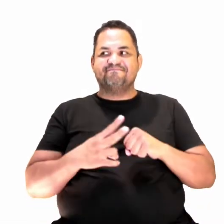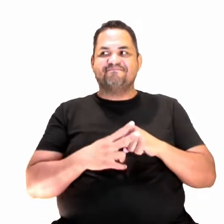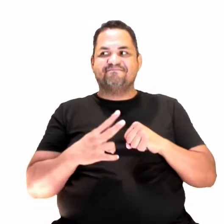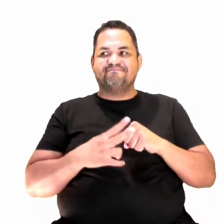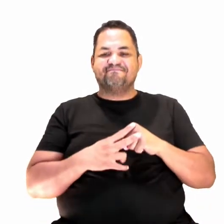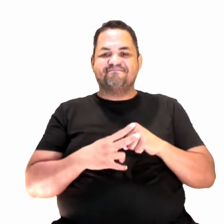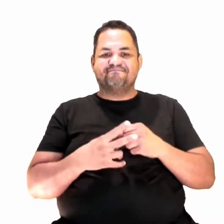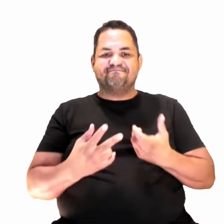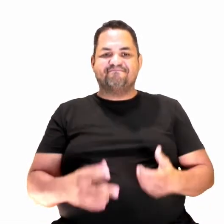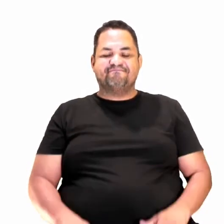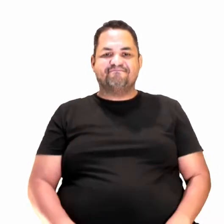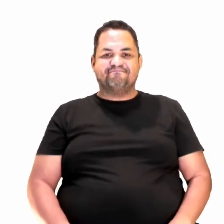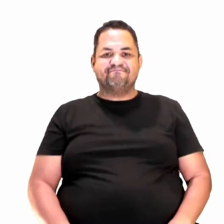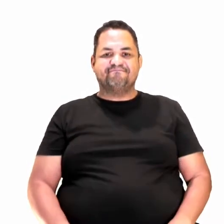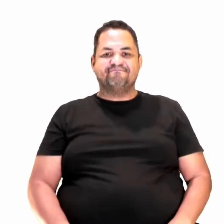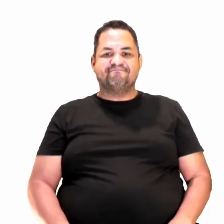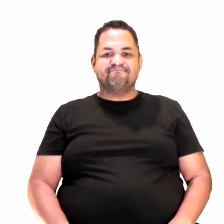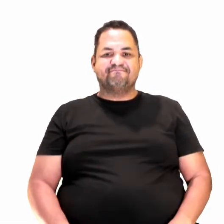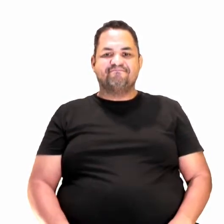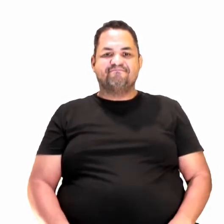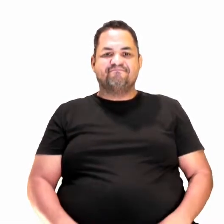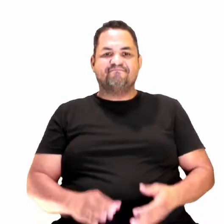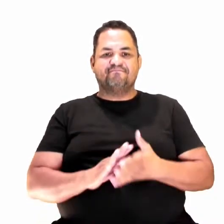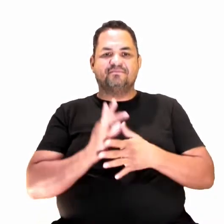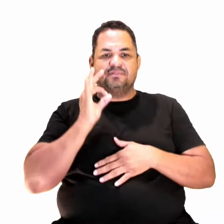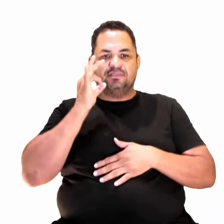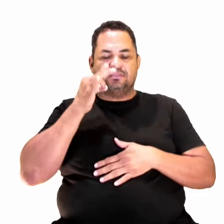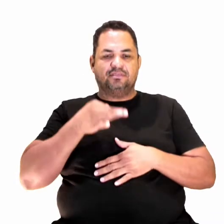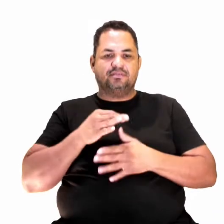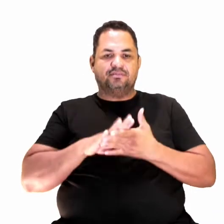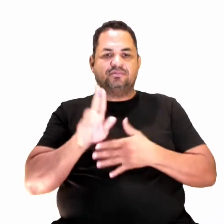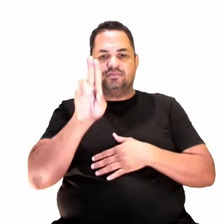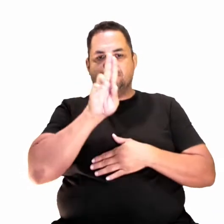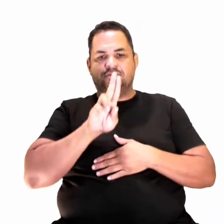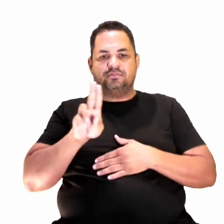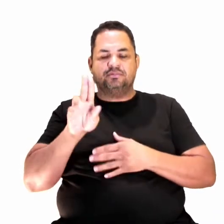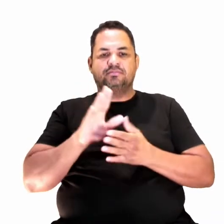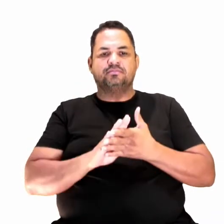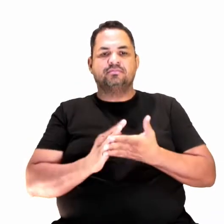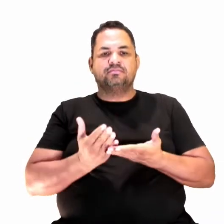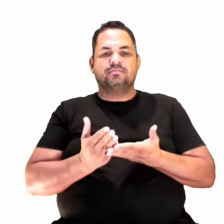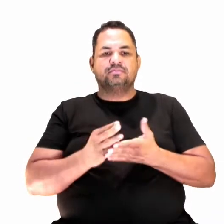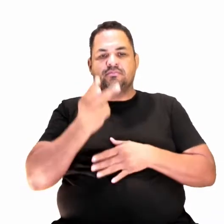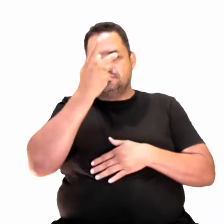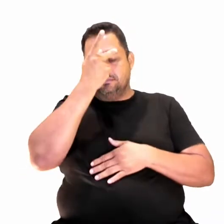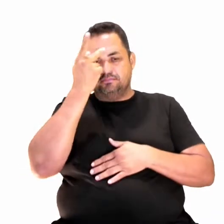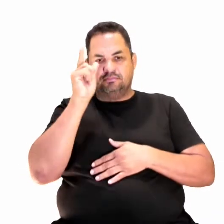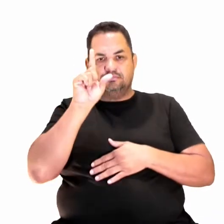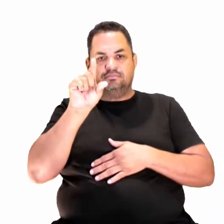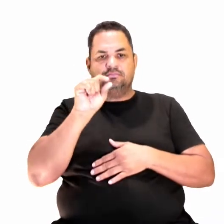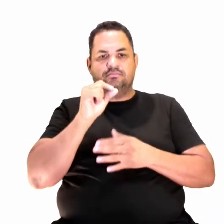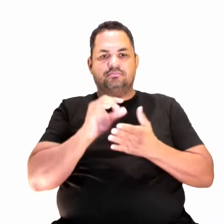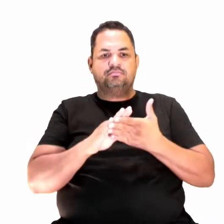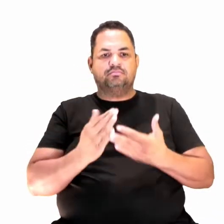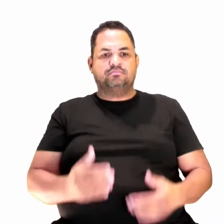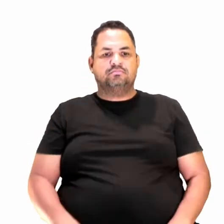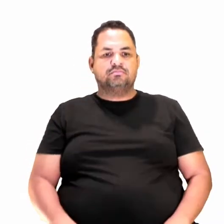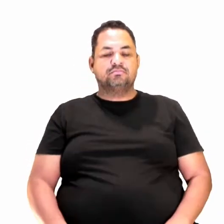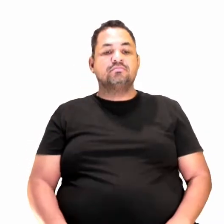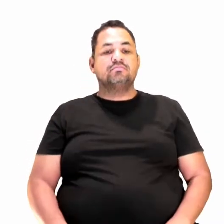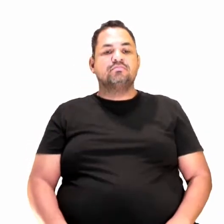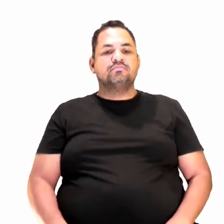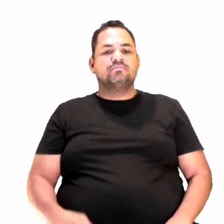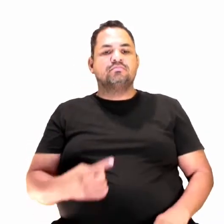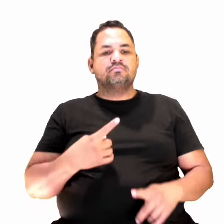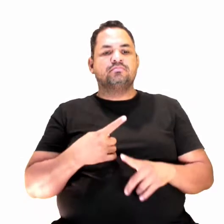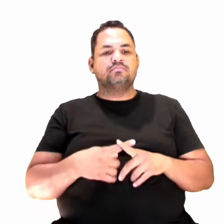mais, como posso dizer, educadinho de ser usado. Então, muitas pessoas optam por usar o may ao invés do can,